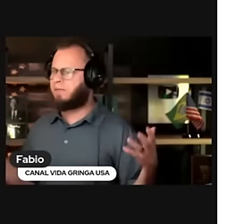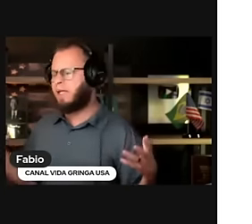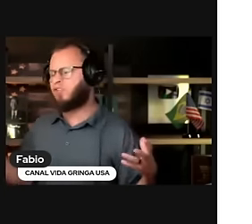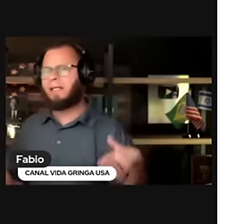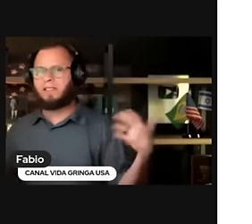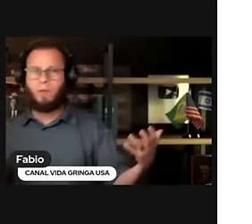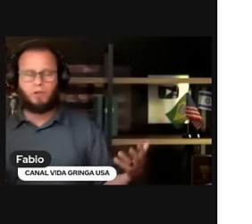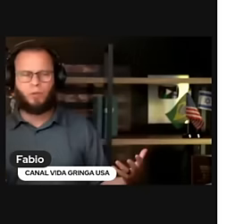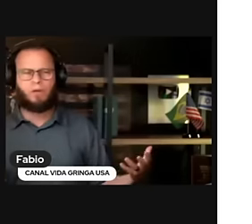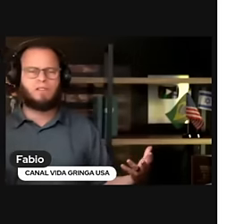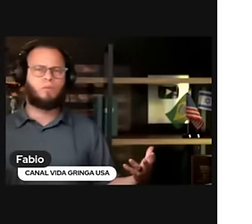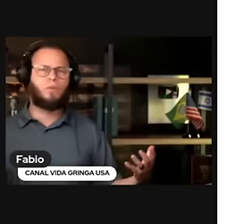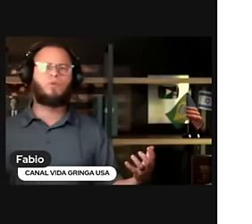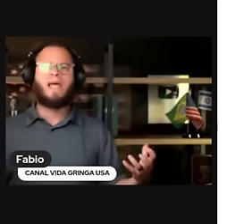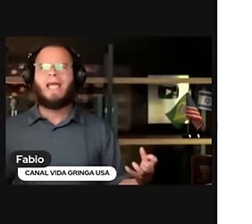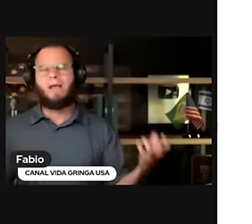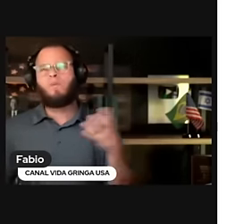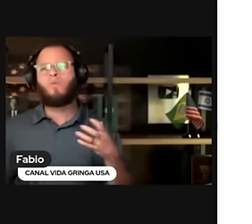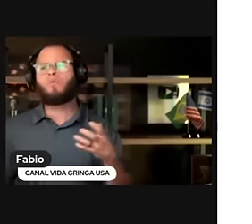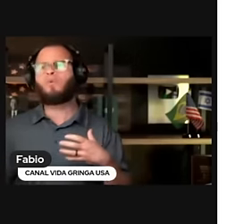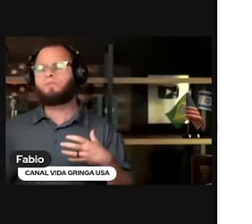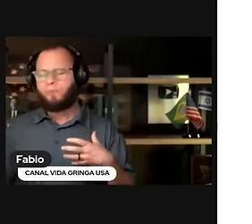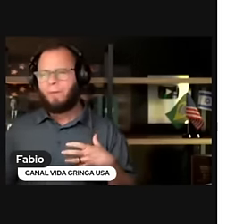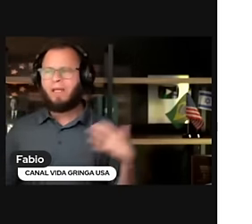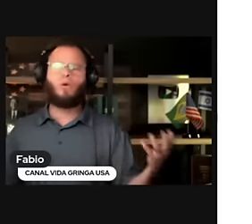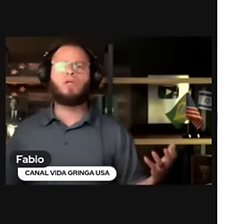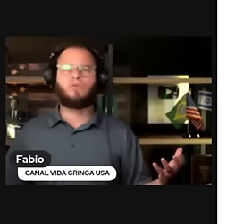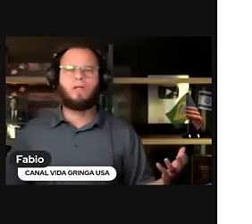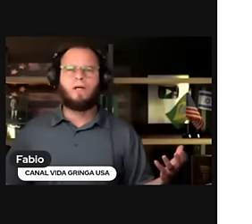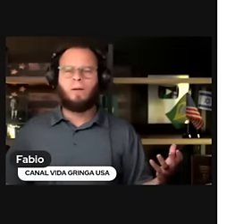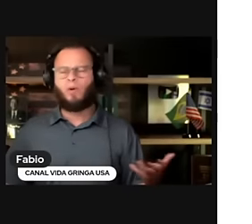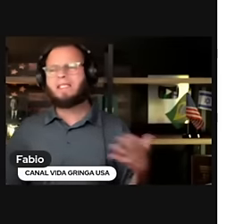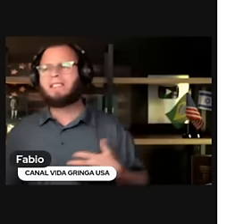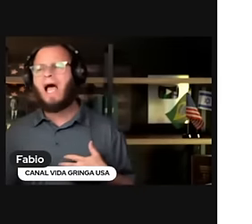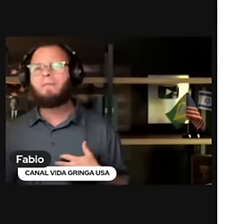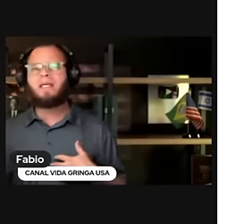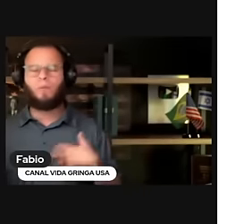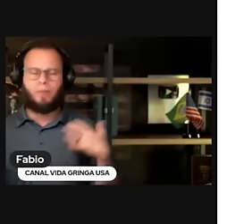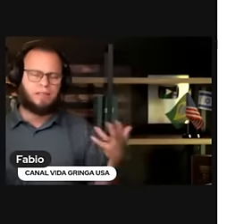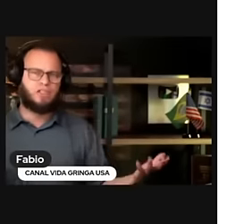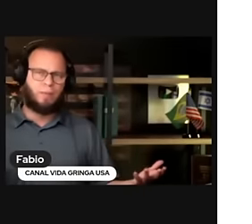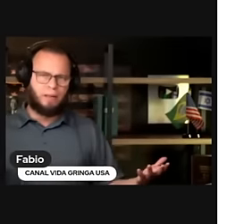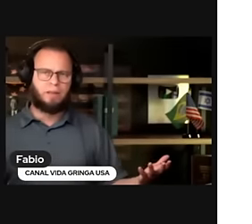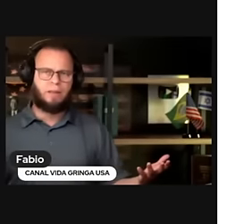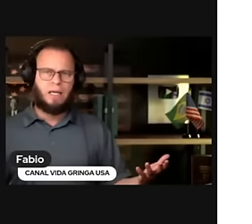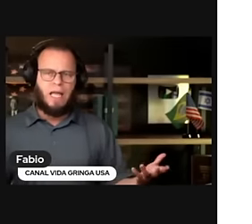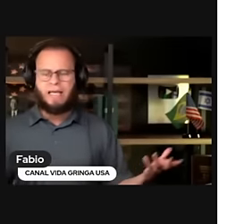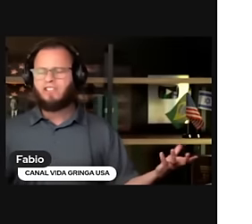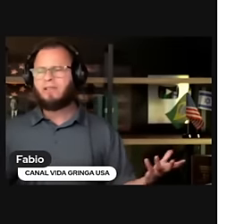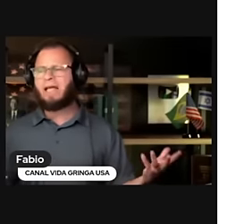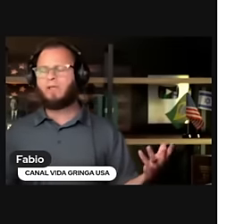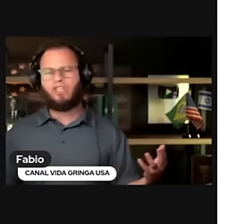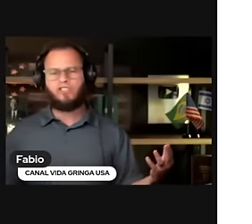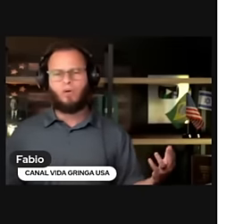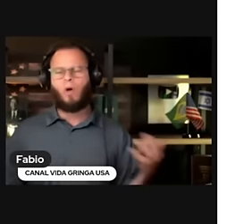presidente da Nação mais poderosa do mundo ele é um mundo perigoso porque sabe que o presidente é banana é aquele